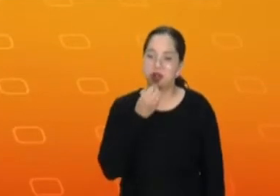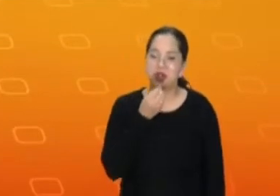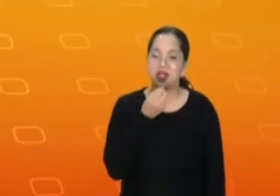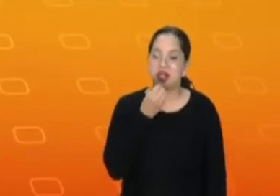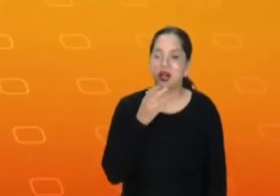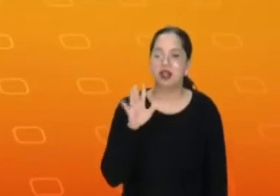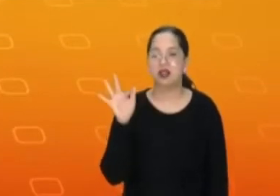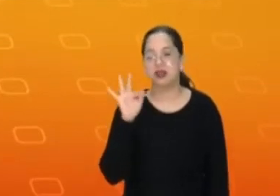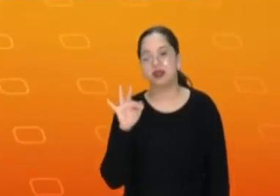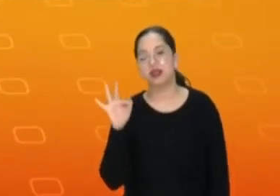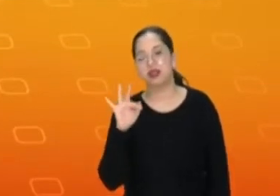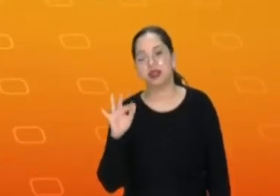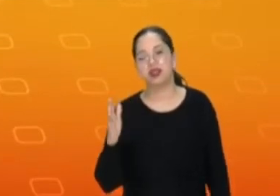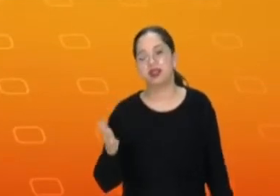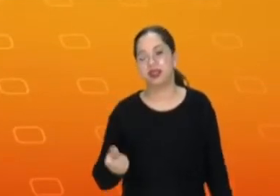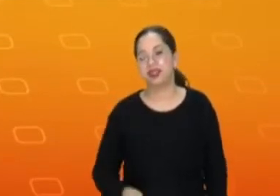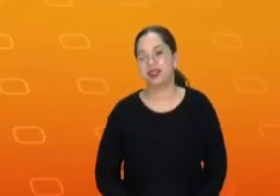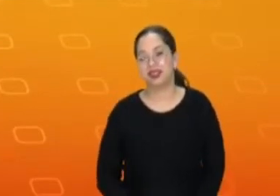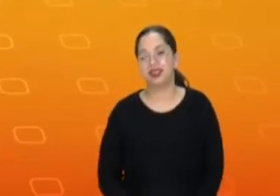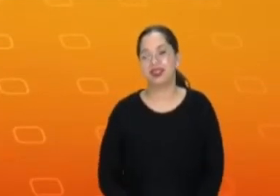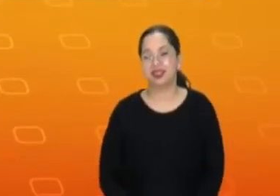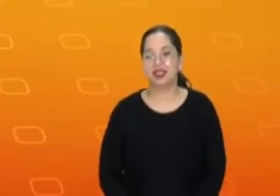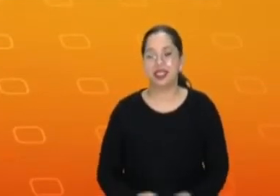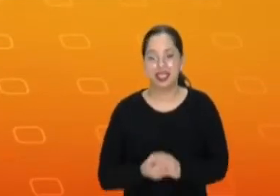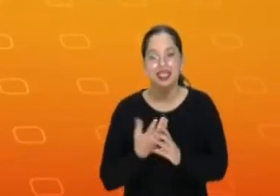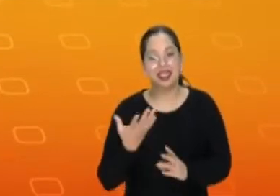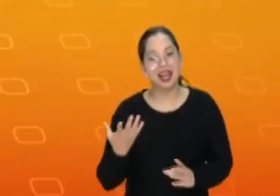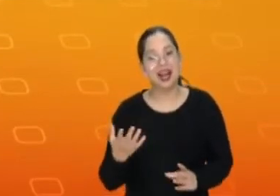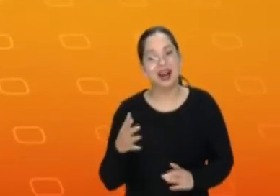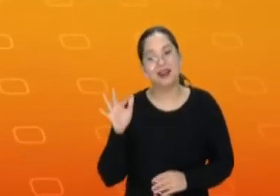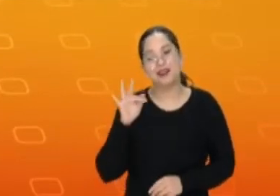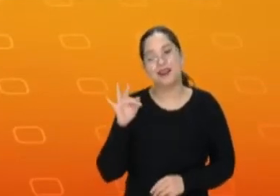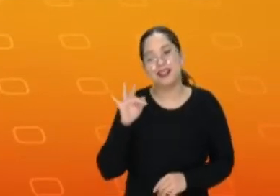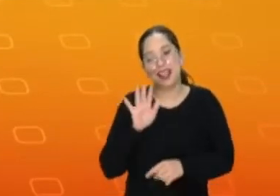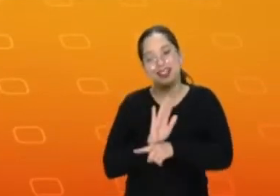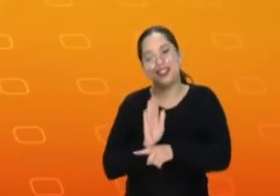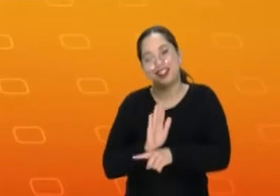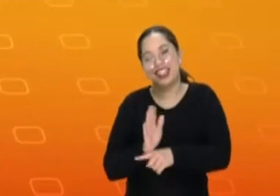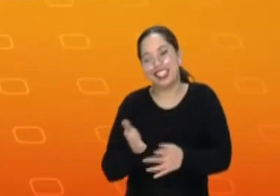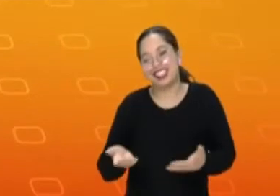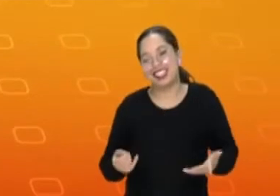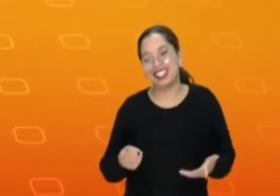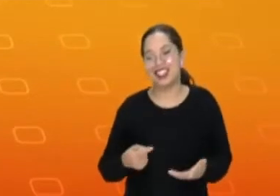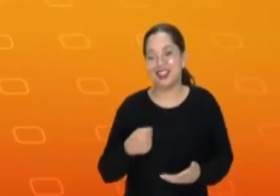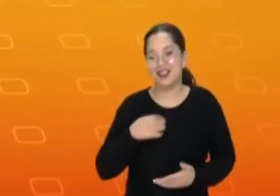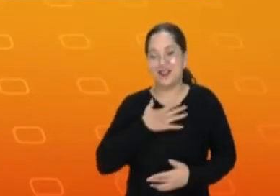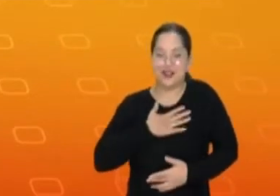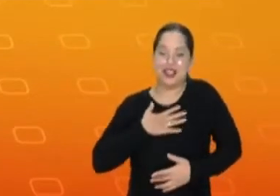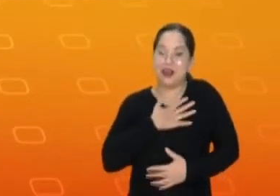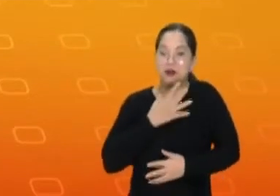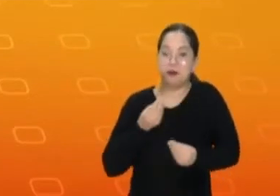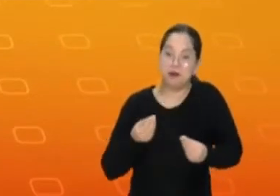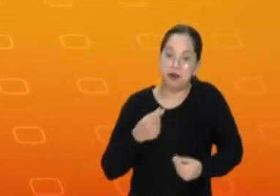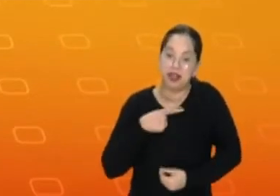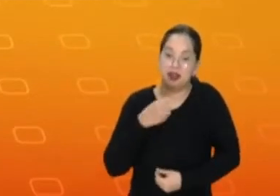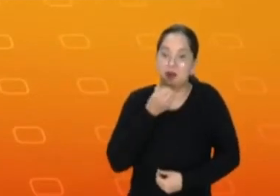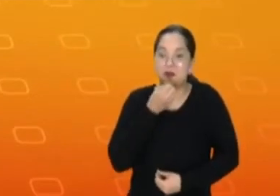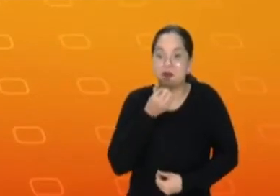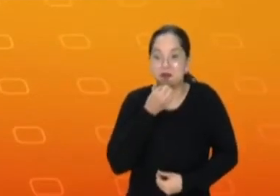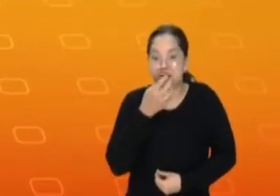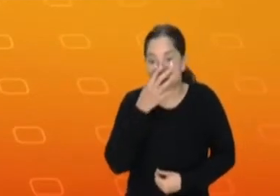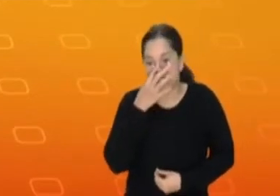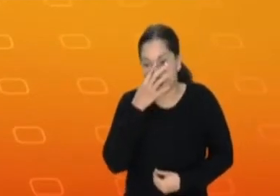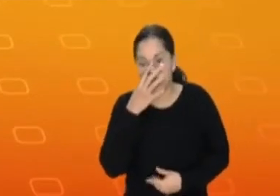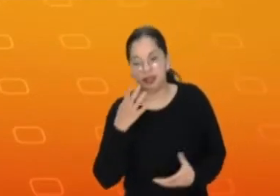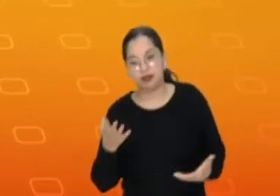do vídeo, aí alguma coisa do tipo, porque eu gostaria muito de ter tido a oportunidade de ter, talvez, eu sou um cara mais pragmático